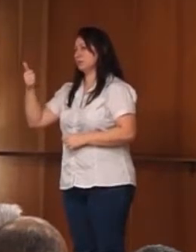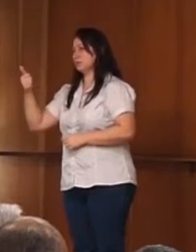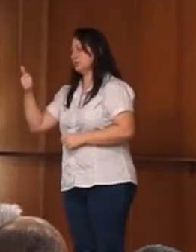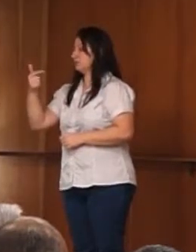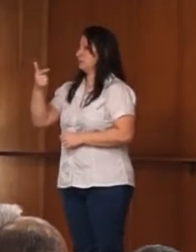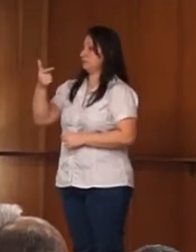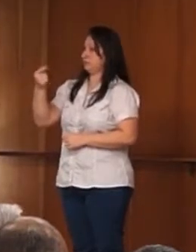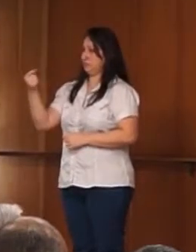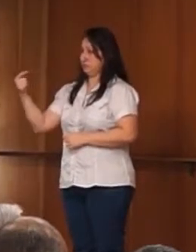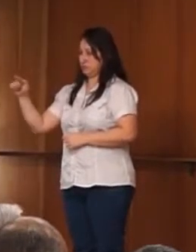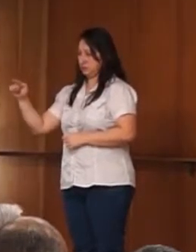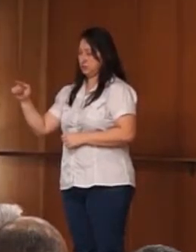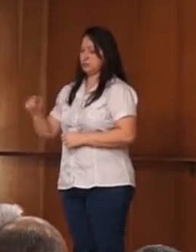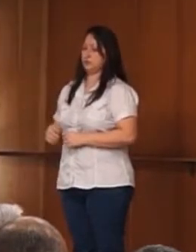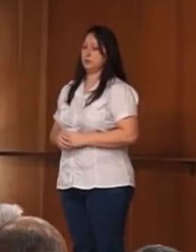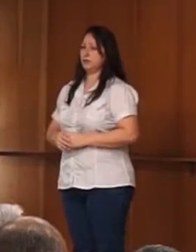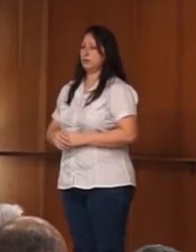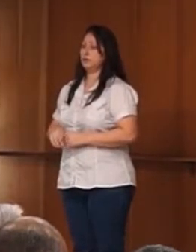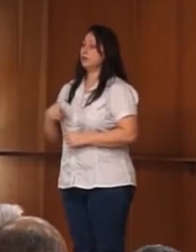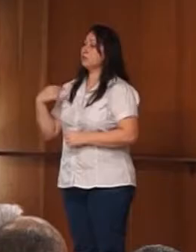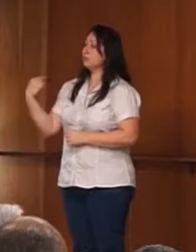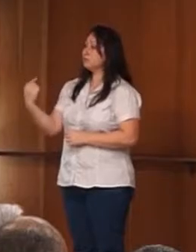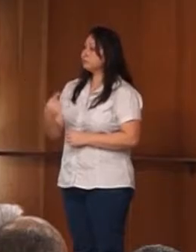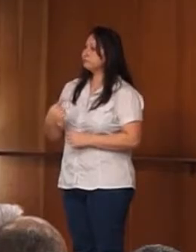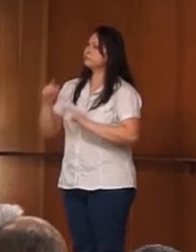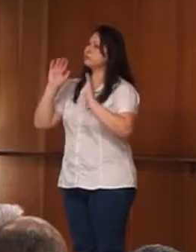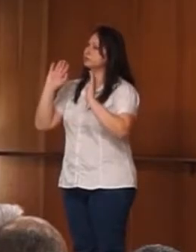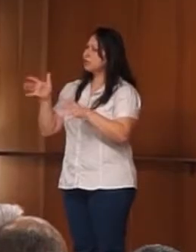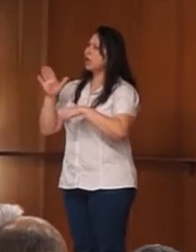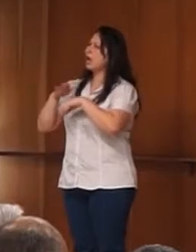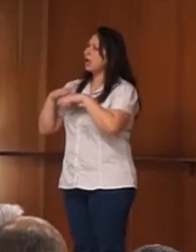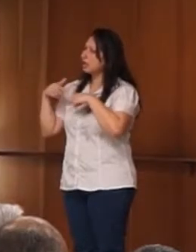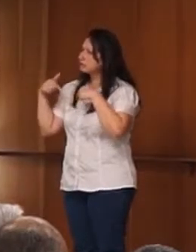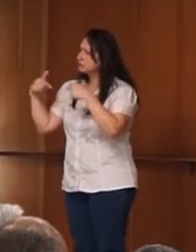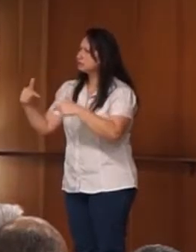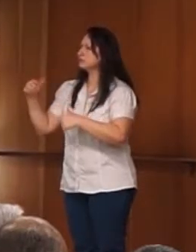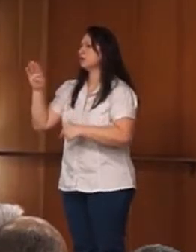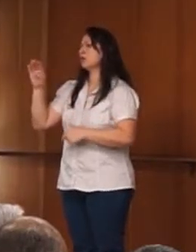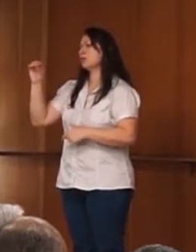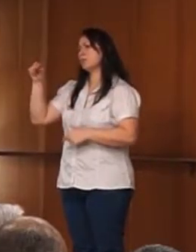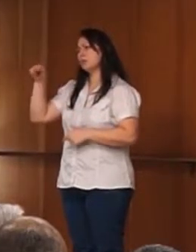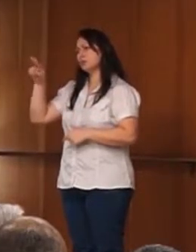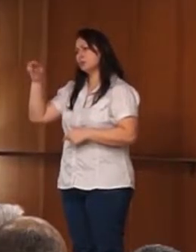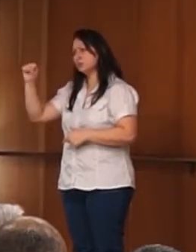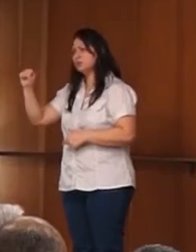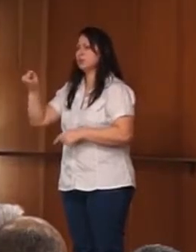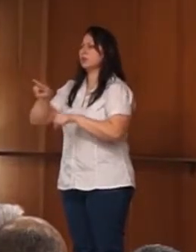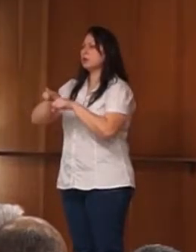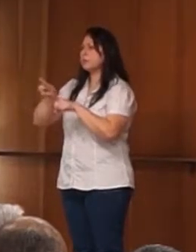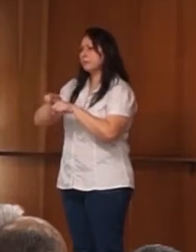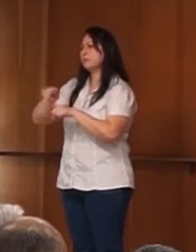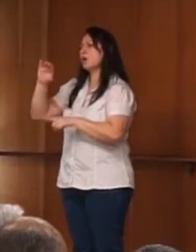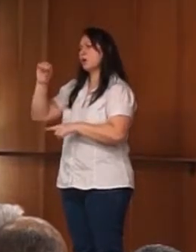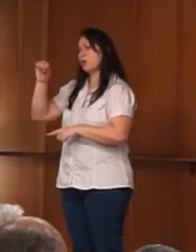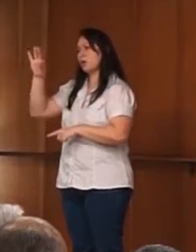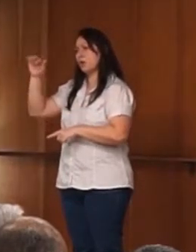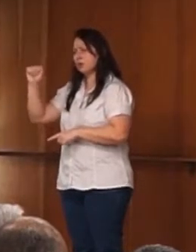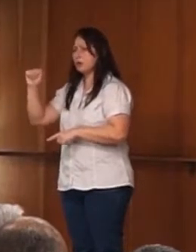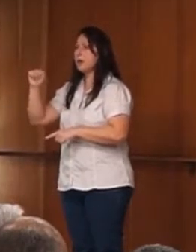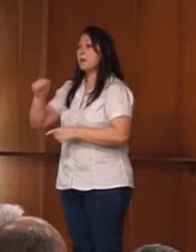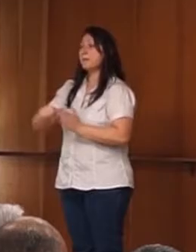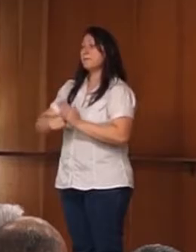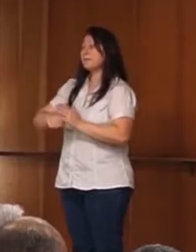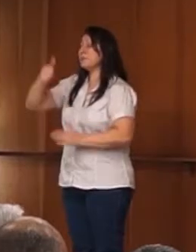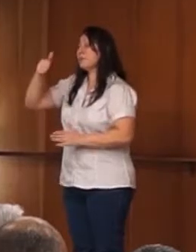muito bem sucedida, de bônus e cota. Nós criamos cota, pela primeira vez, nós criamos cotas